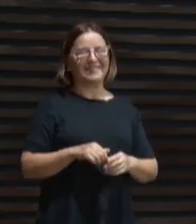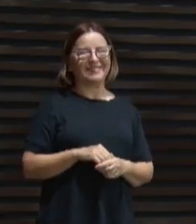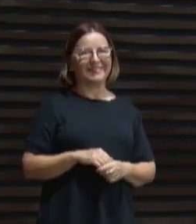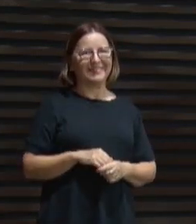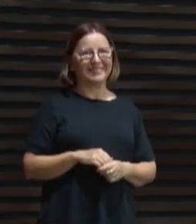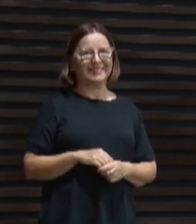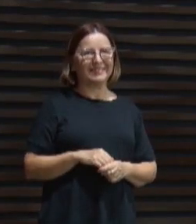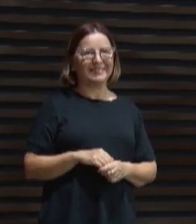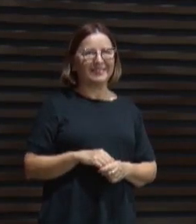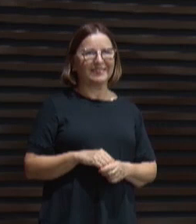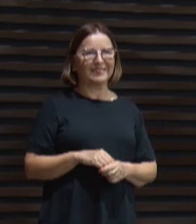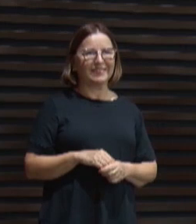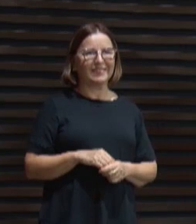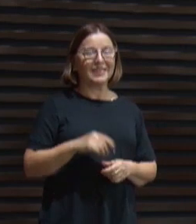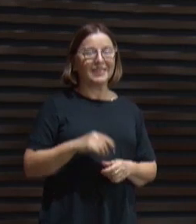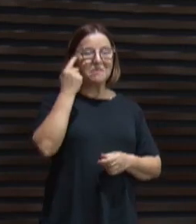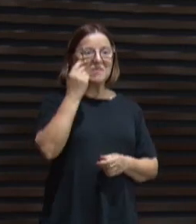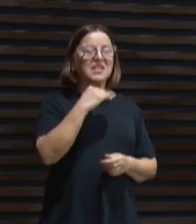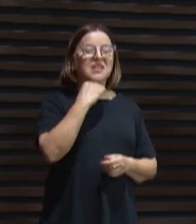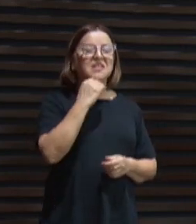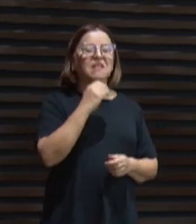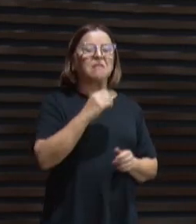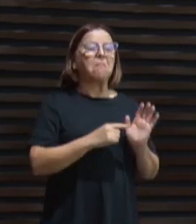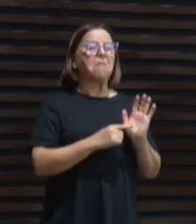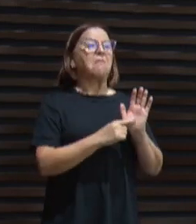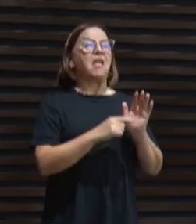Para que ninguém se vanglorie.